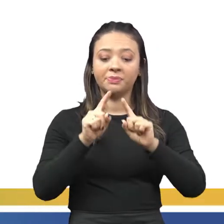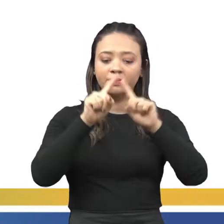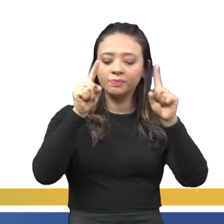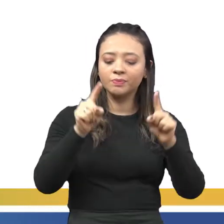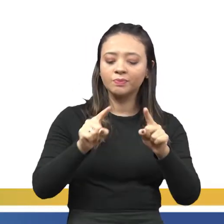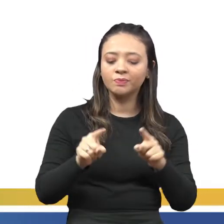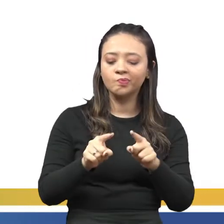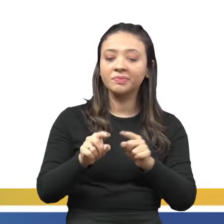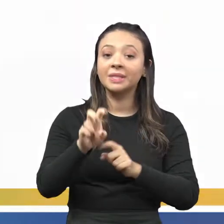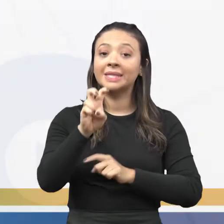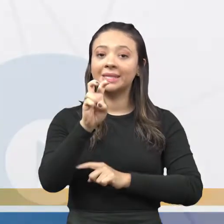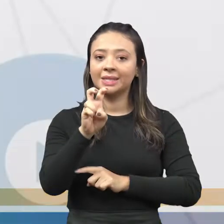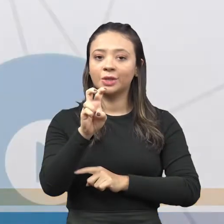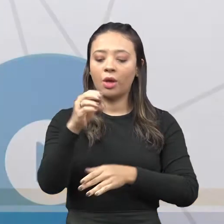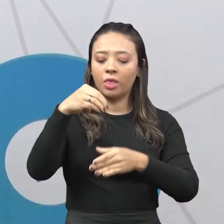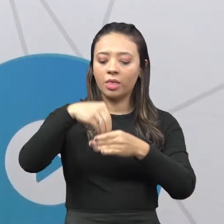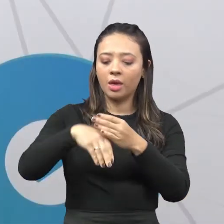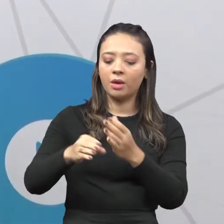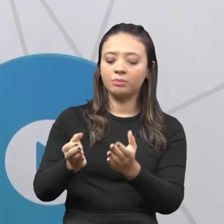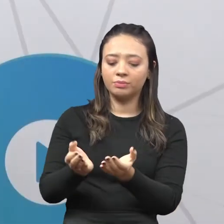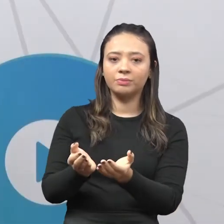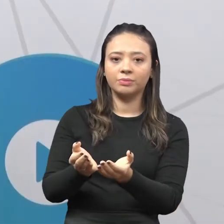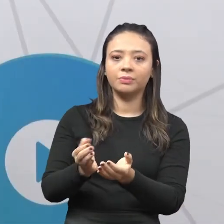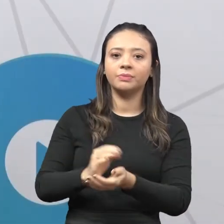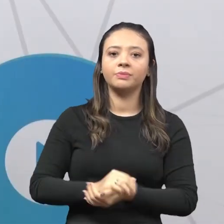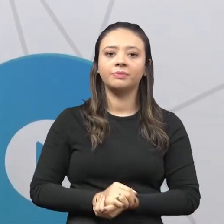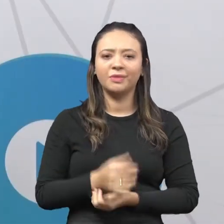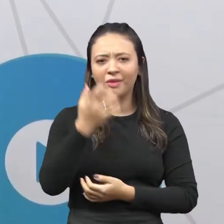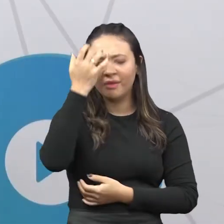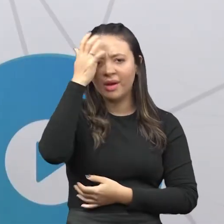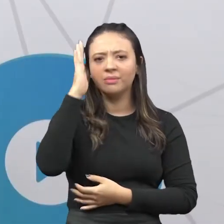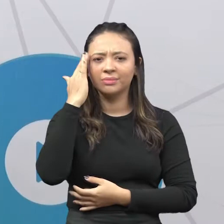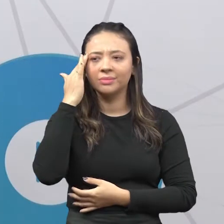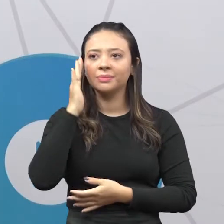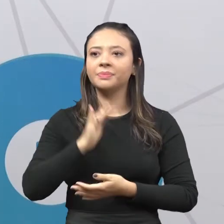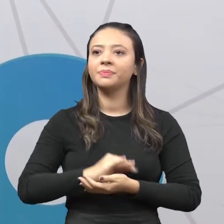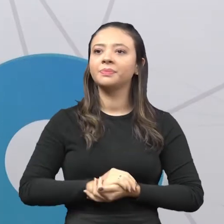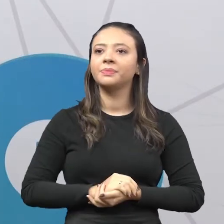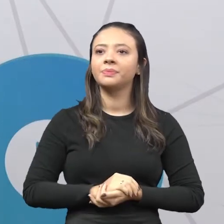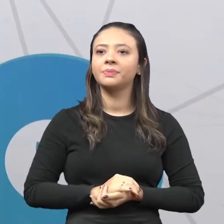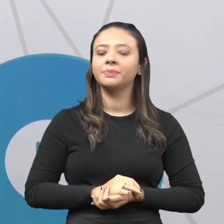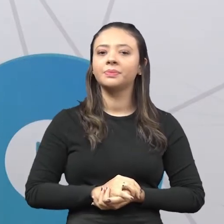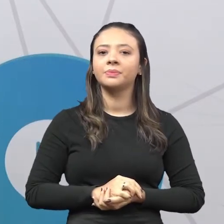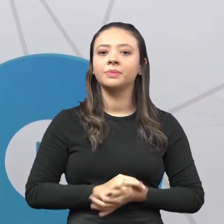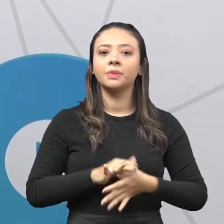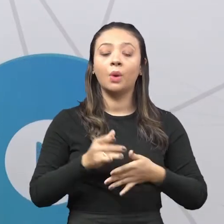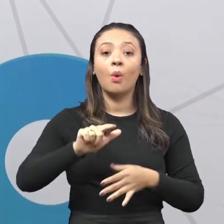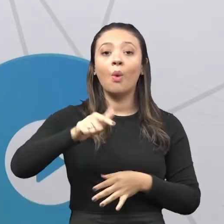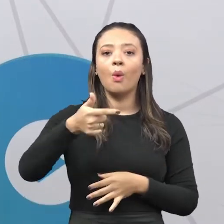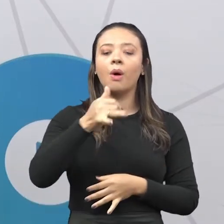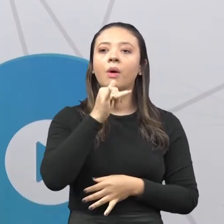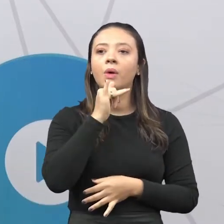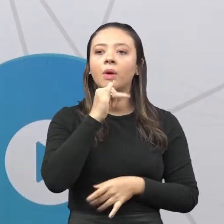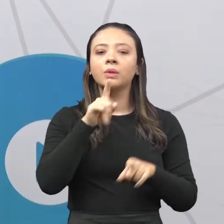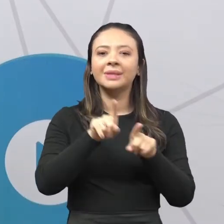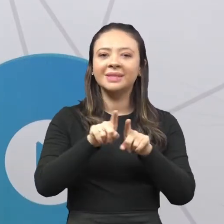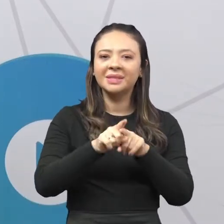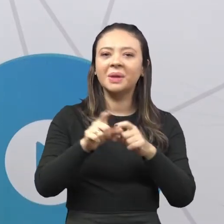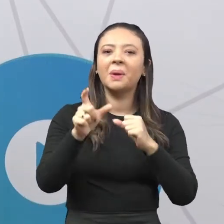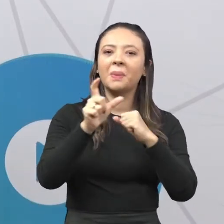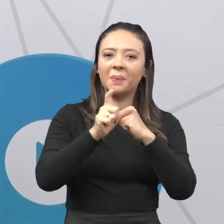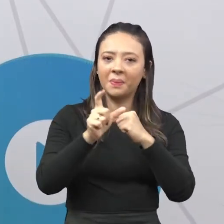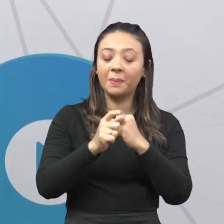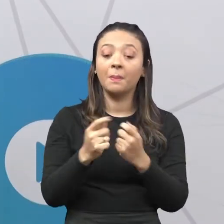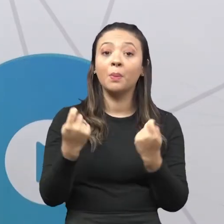existem 5 peras no cesto. Bem fácil, né? Bem tranquilo. Vamos ver mais alguns substantivos que